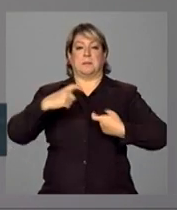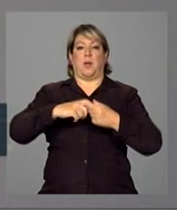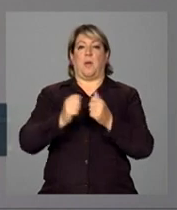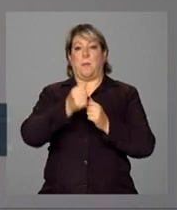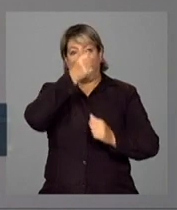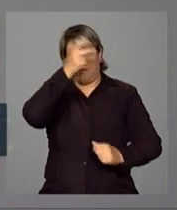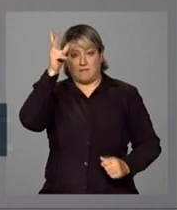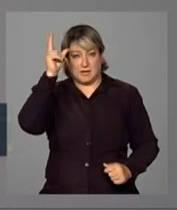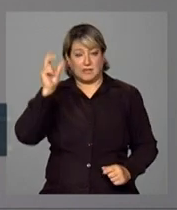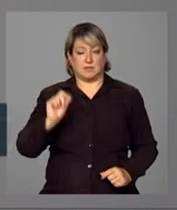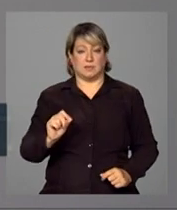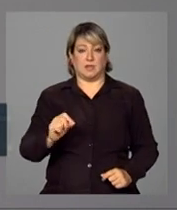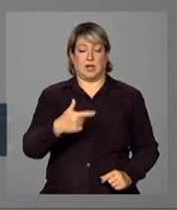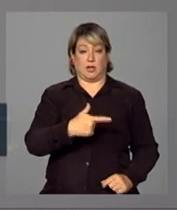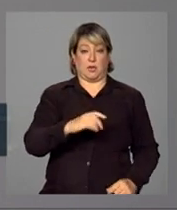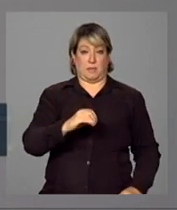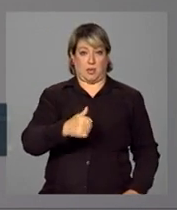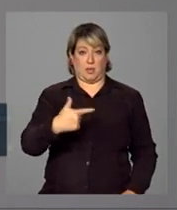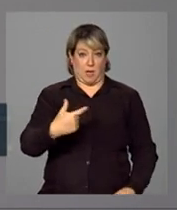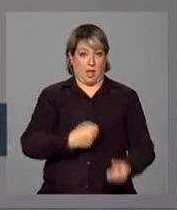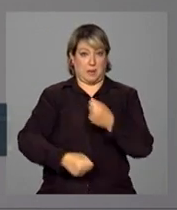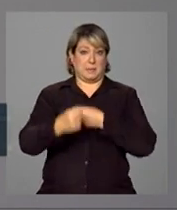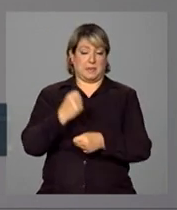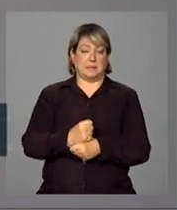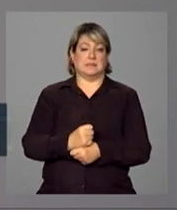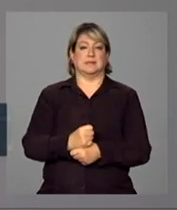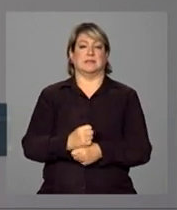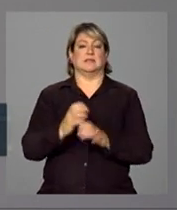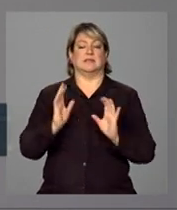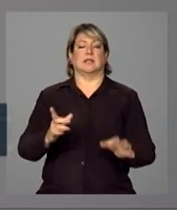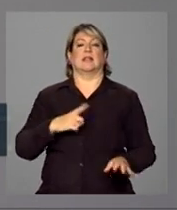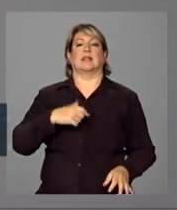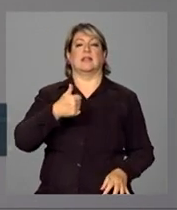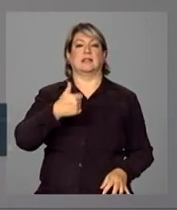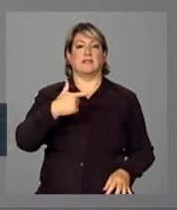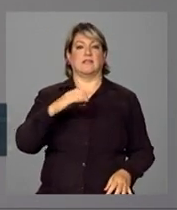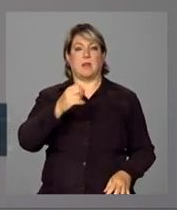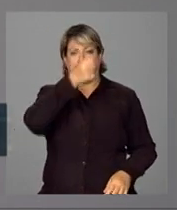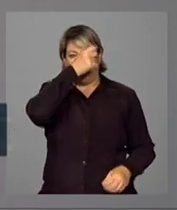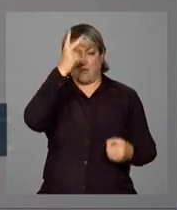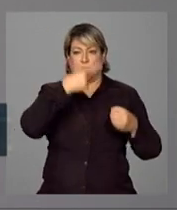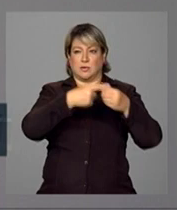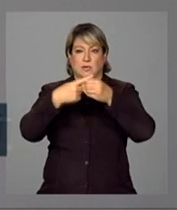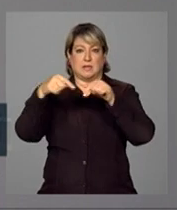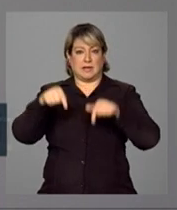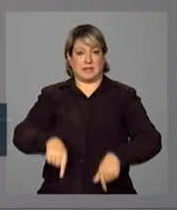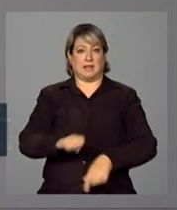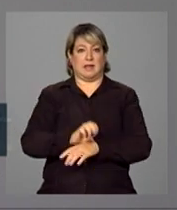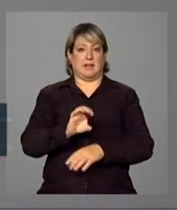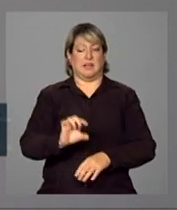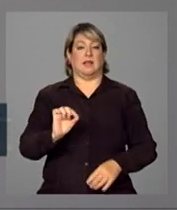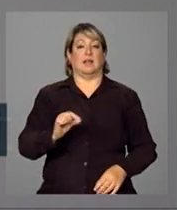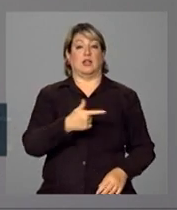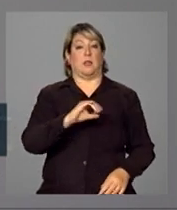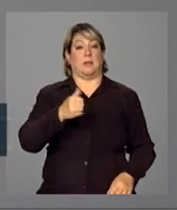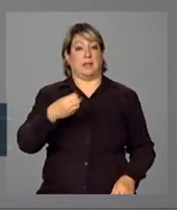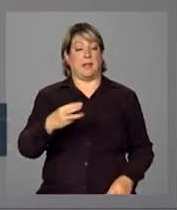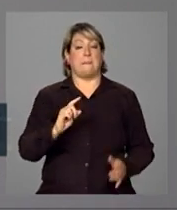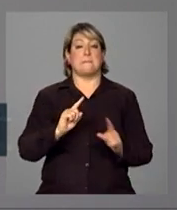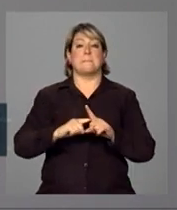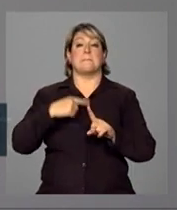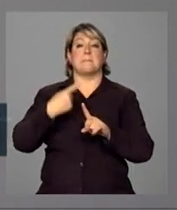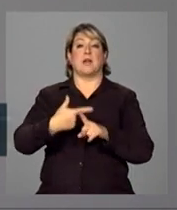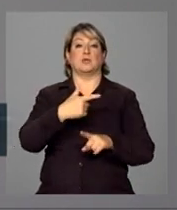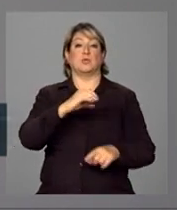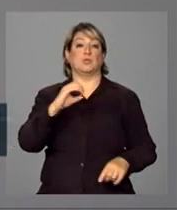prefeituras. Em 2012, contamos com a participação de 120 municípios aqui no estado. Em 2013, serão mais de